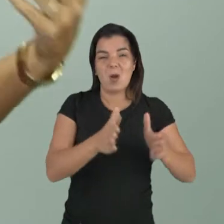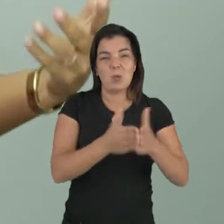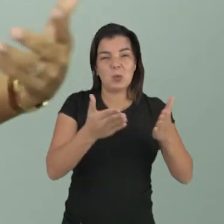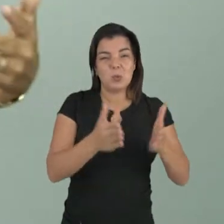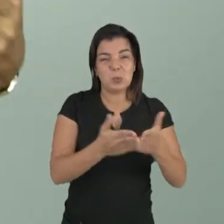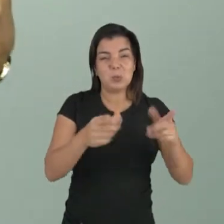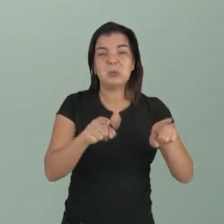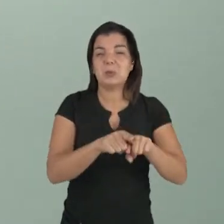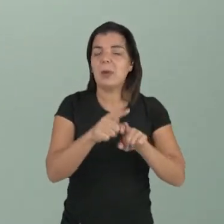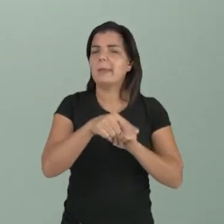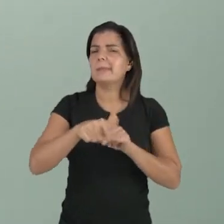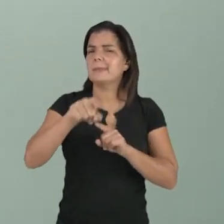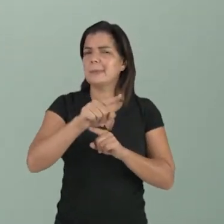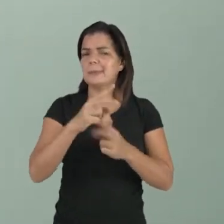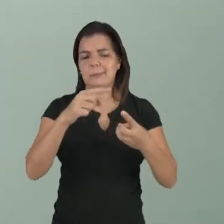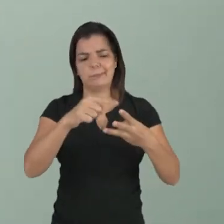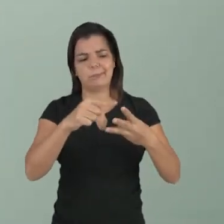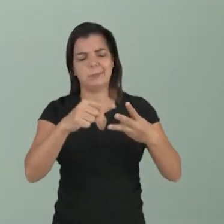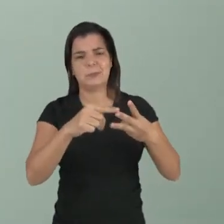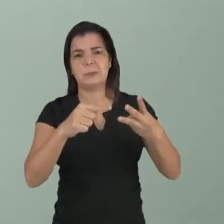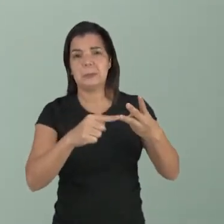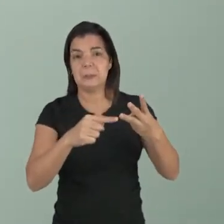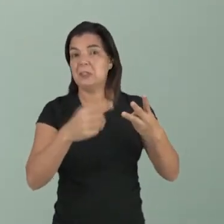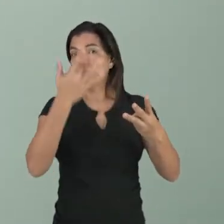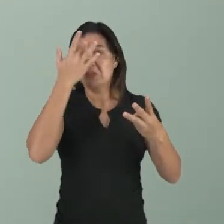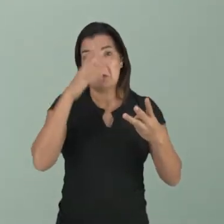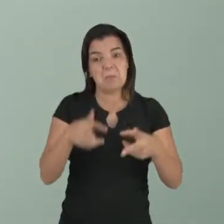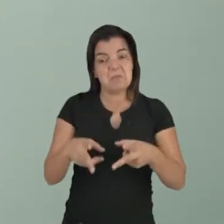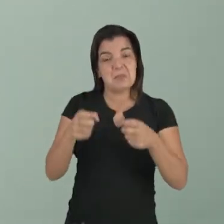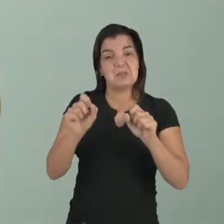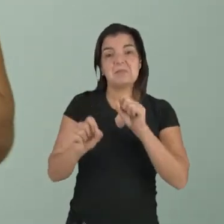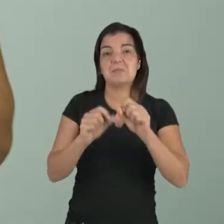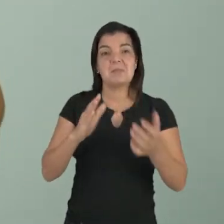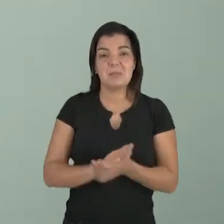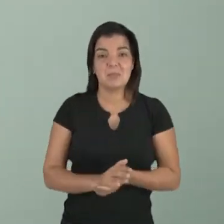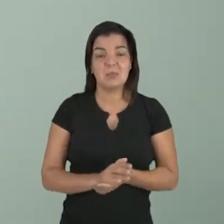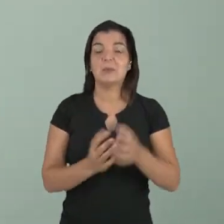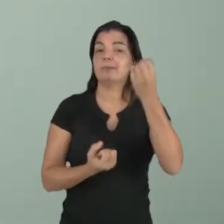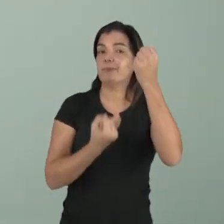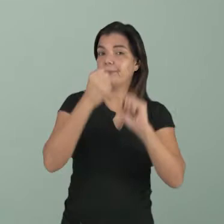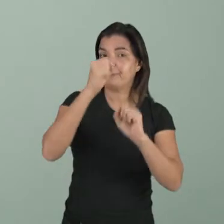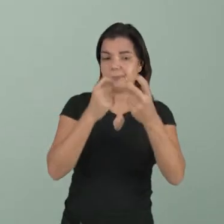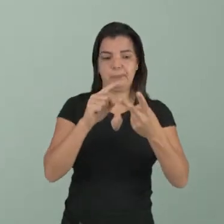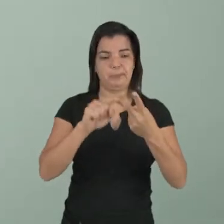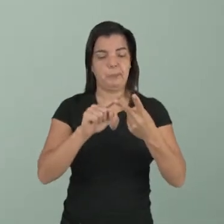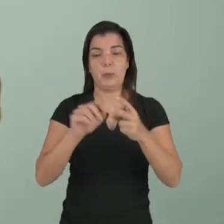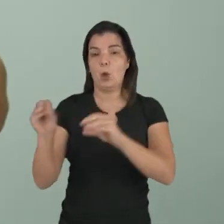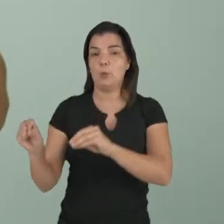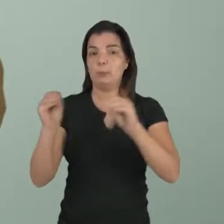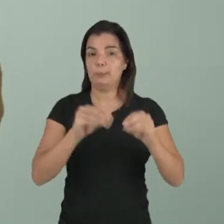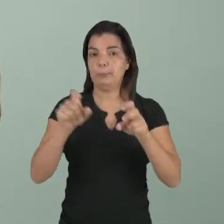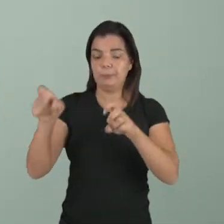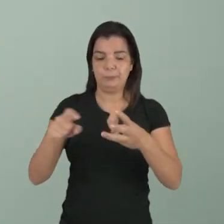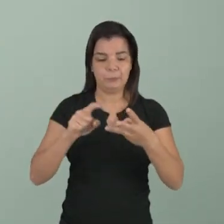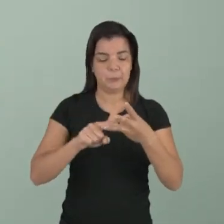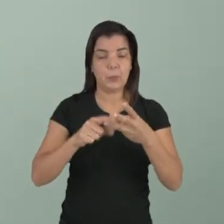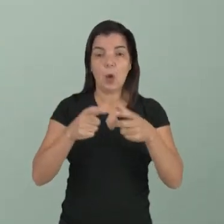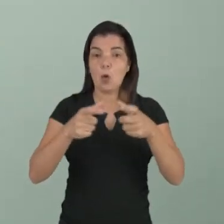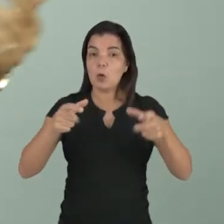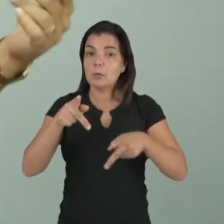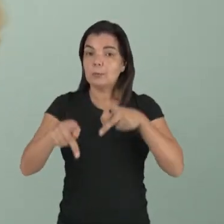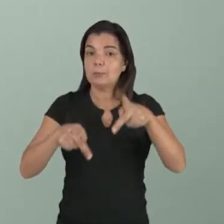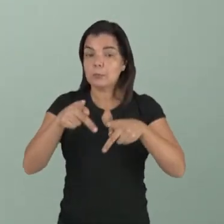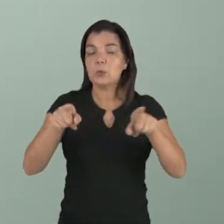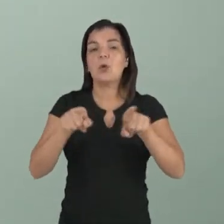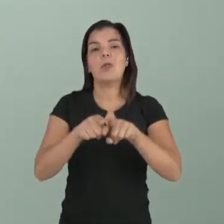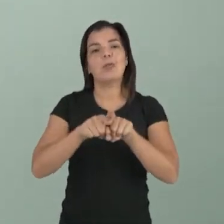as favelas. E você já está falando aí de 3 assuntos e você nem está percebendo. Está falando da indústria, êxodo rural, crescimento populacional